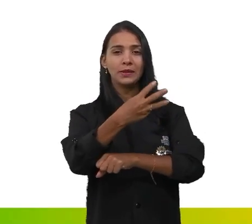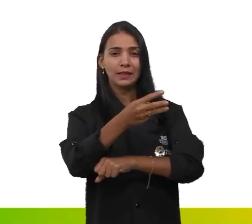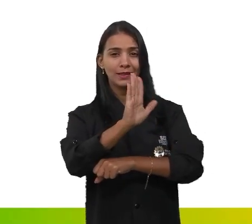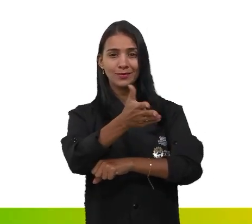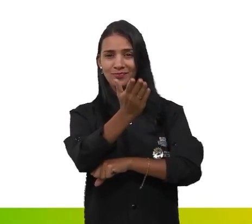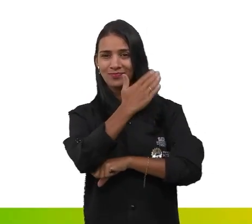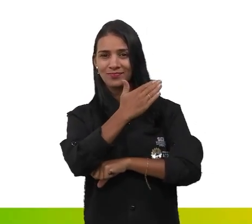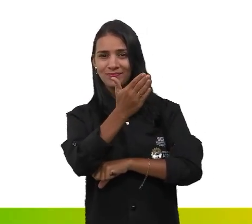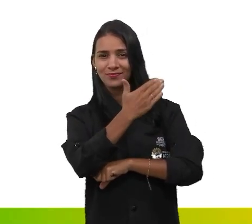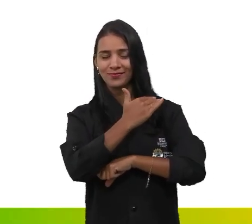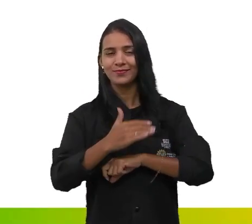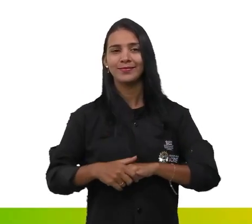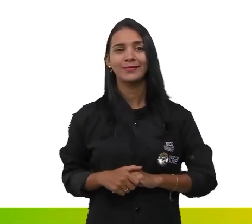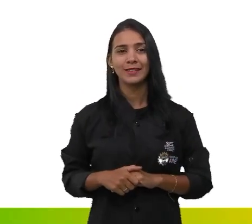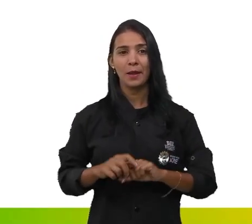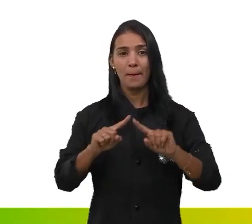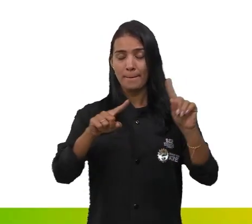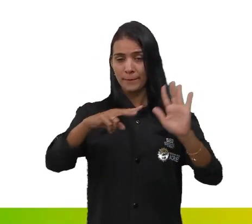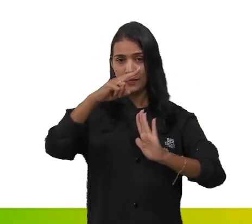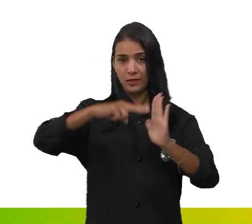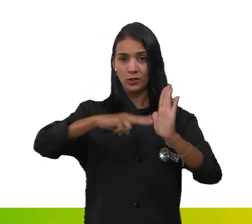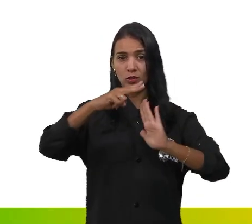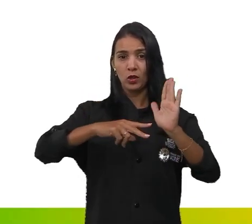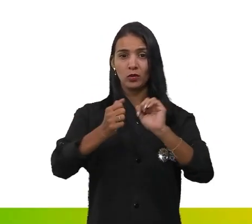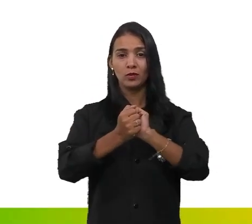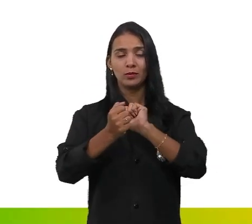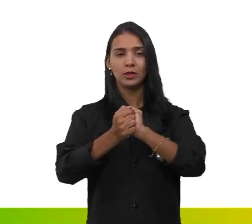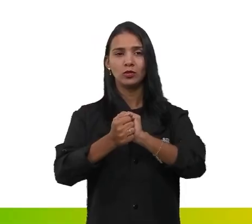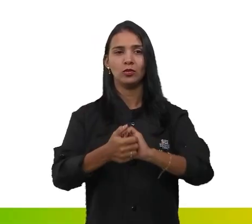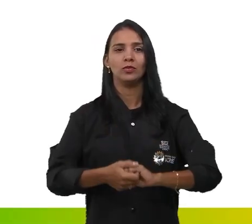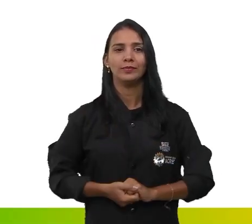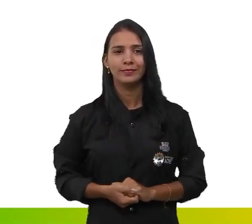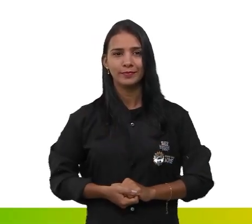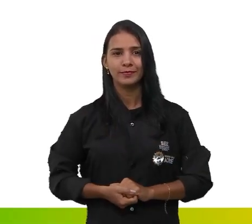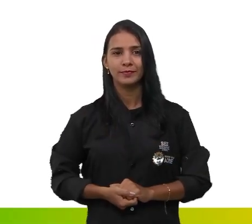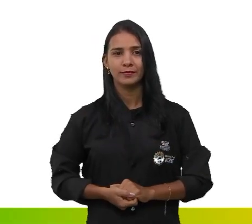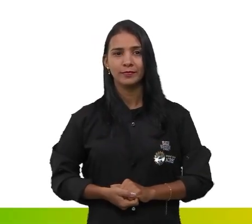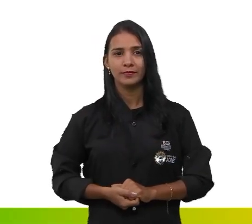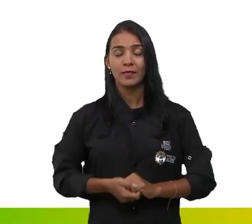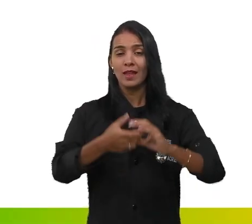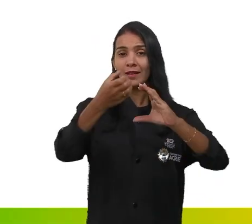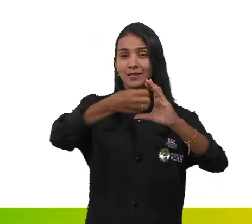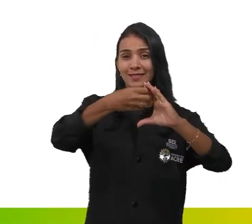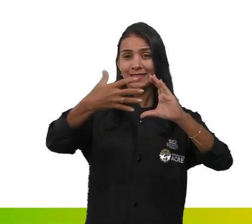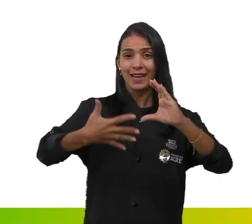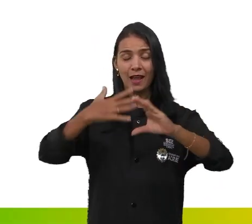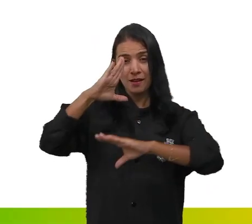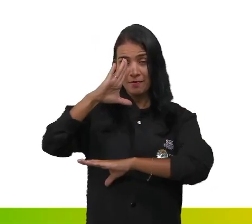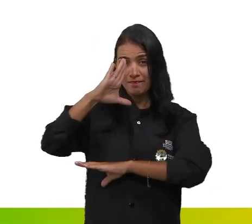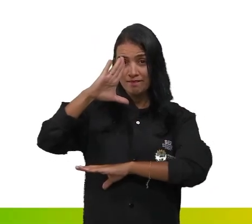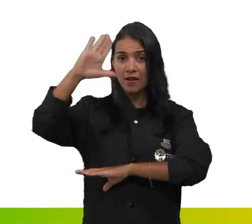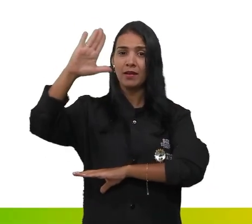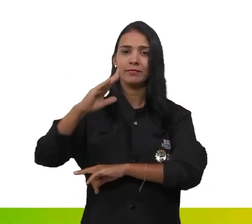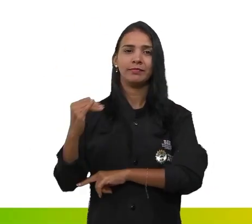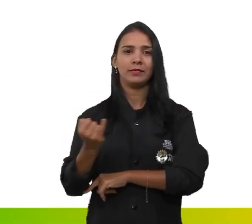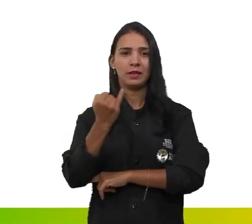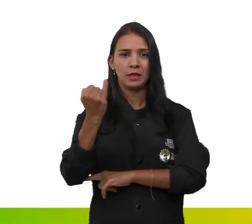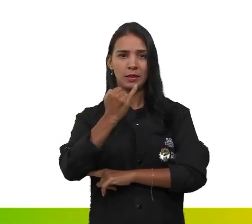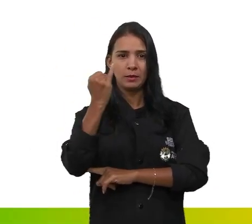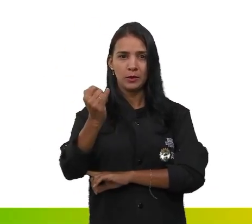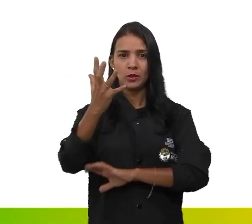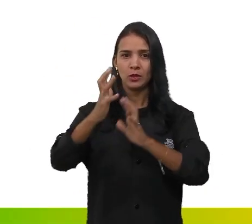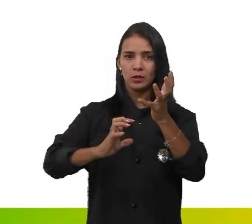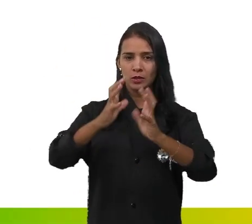2013, e nós vamos ler essa questão que diz o seguinte: embora o aspecto mais óbvio da Guerra Fria fosse